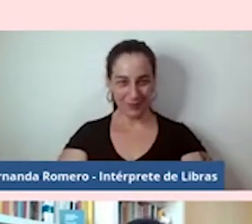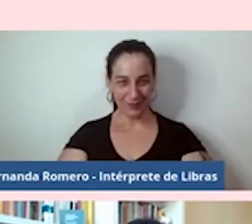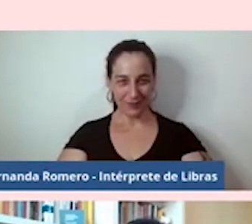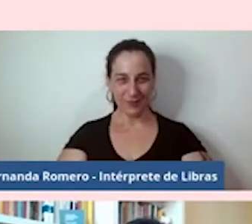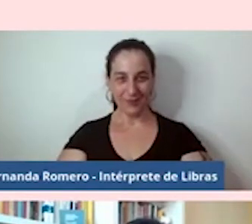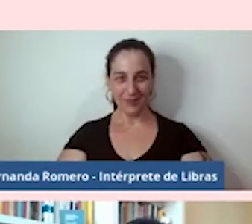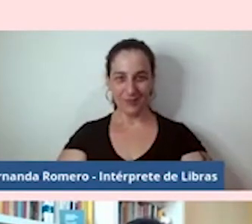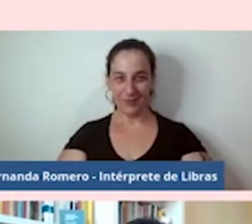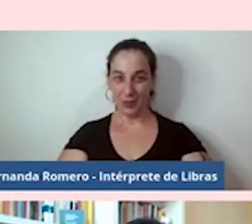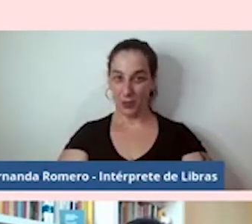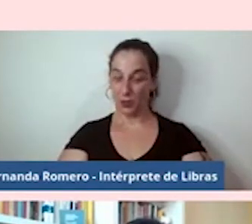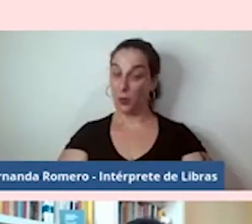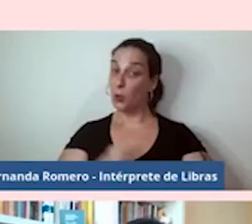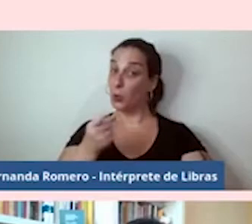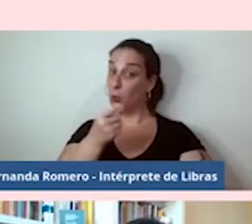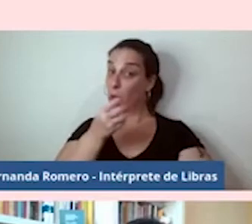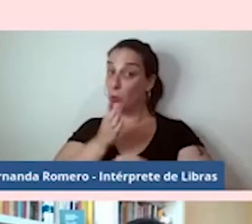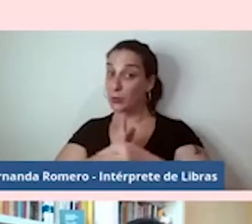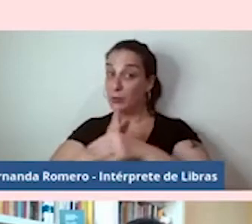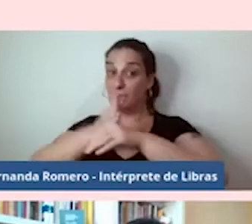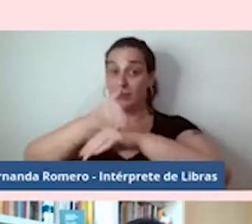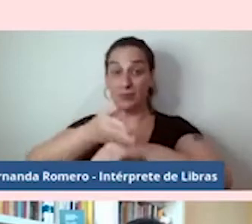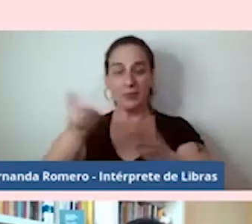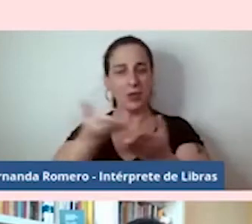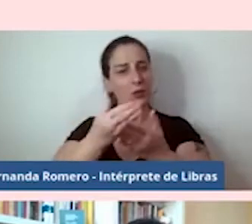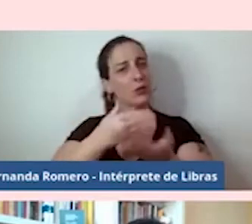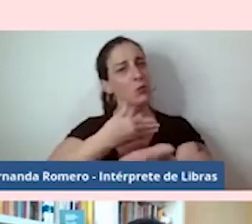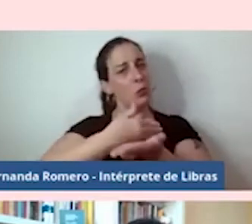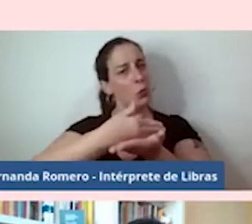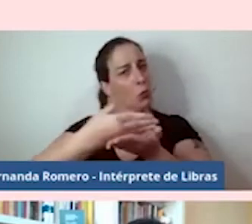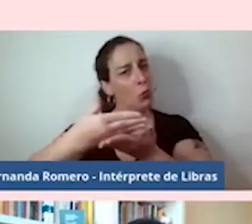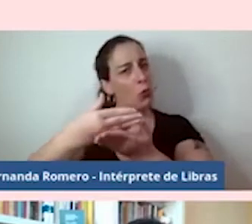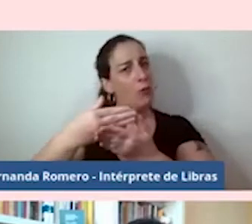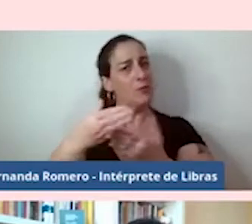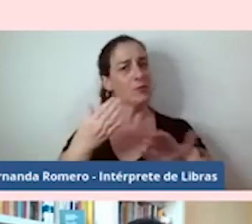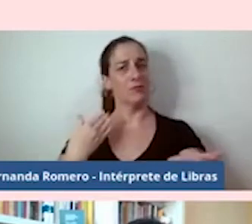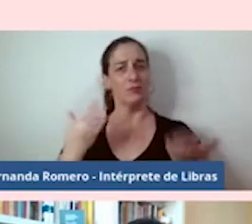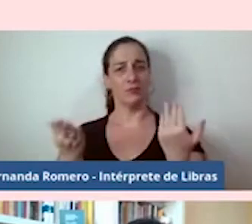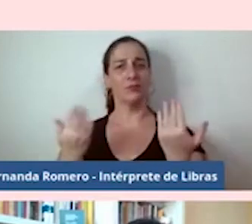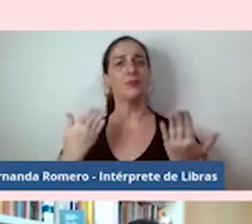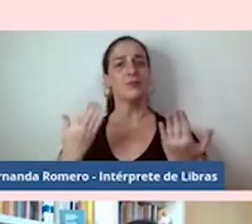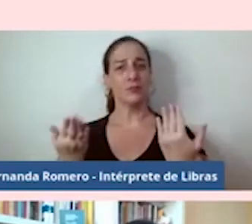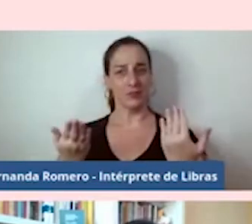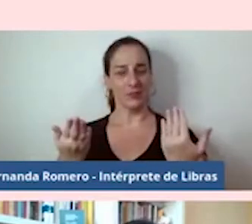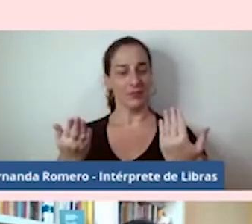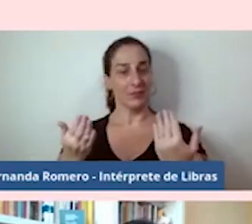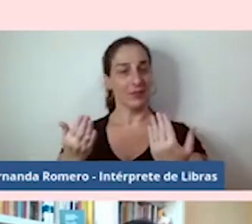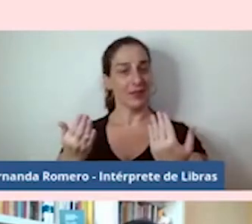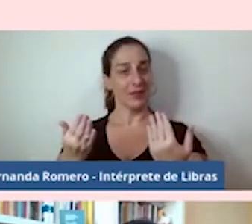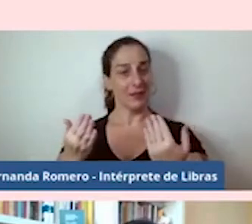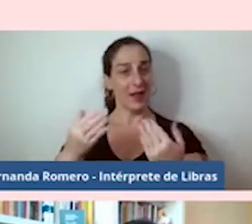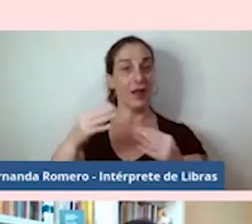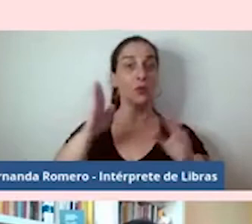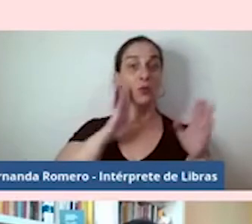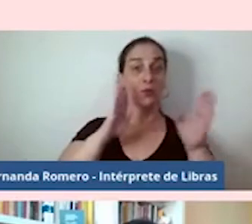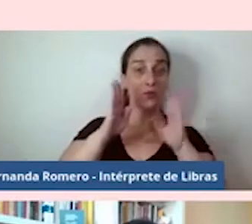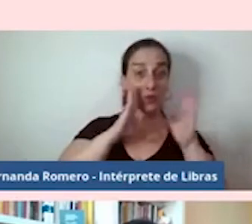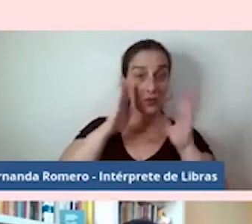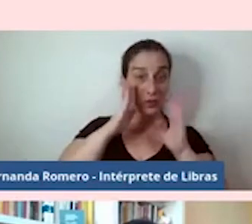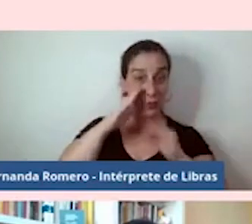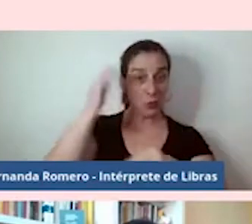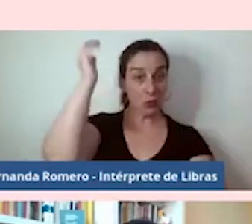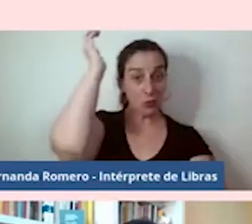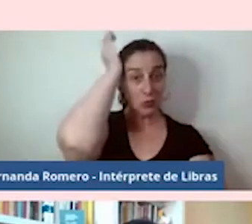Você que está conectando agora, estamos começando, então, o nosso bate-papo aqui no Facebook do SESC